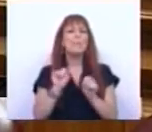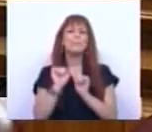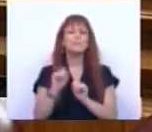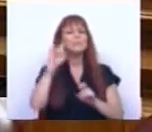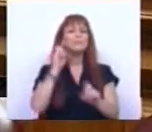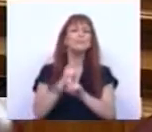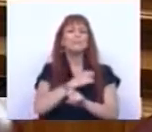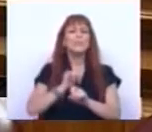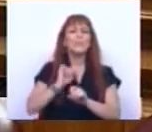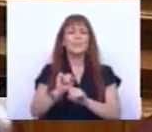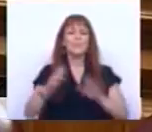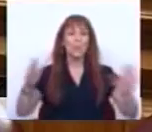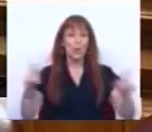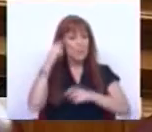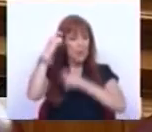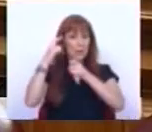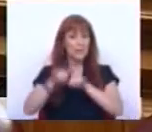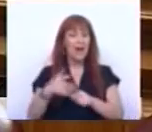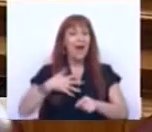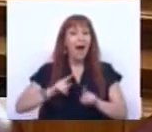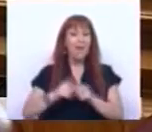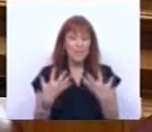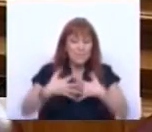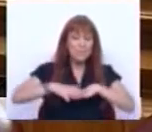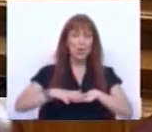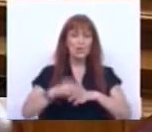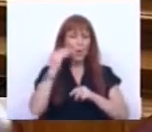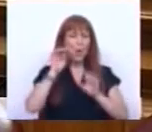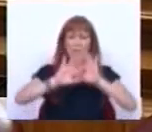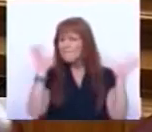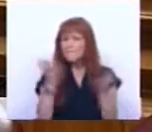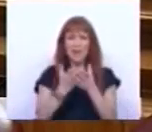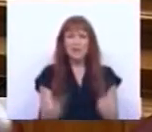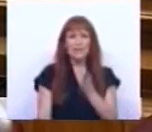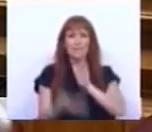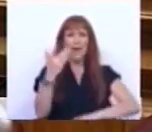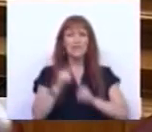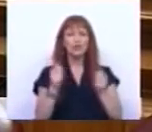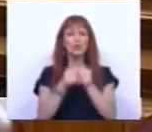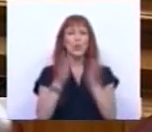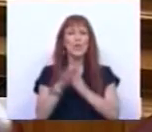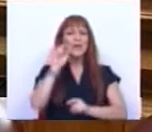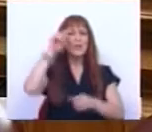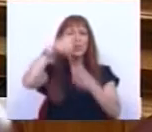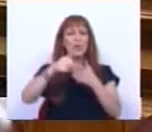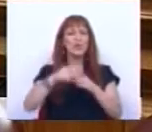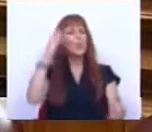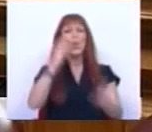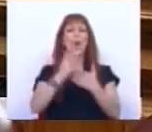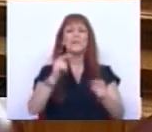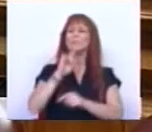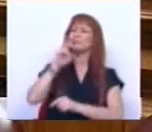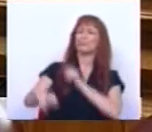sua fiscalização. Uma reflexão que se pretende integrada numa abordagem mais vasta sobre toda a segurança interna e não apenas